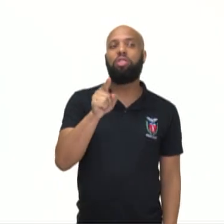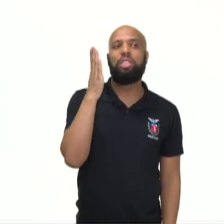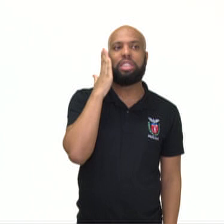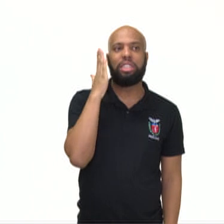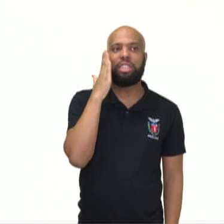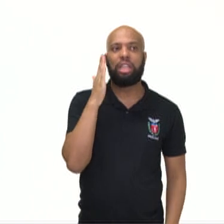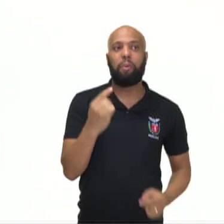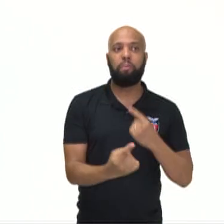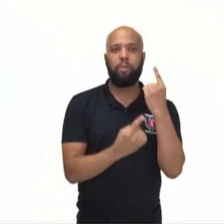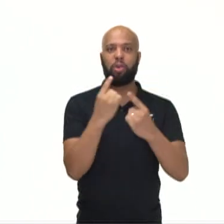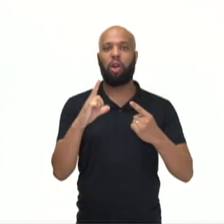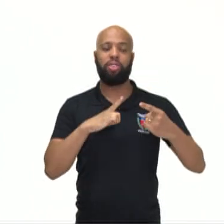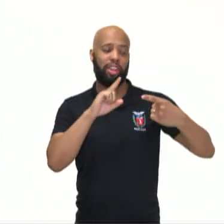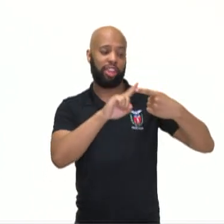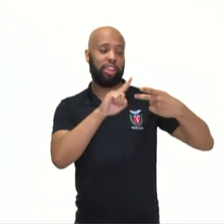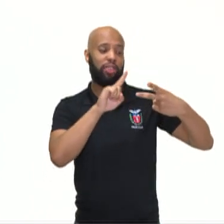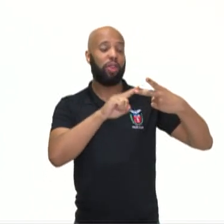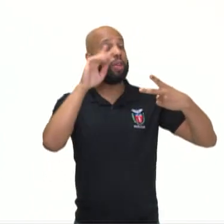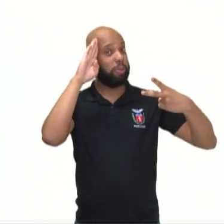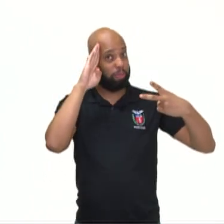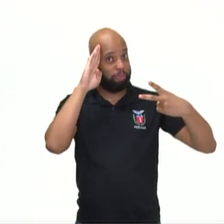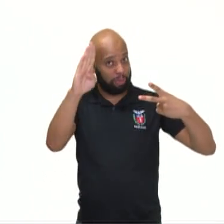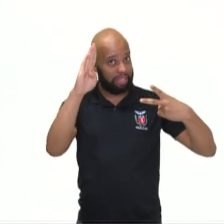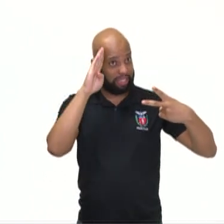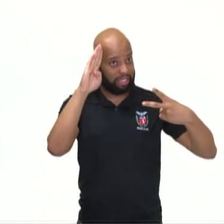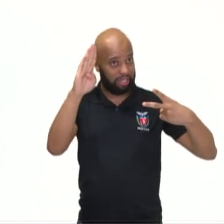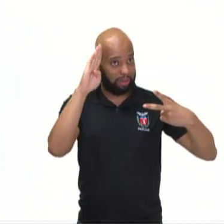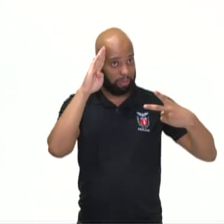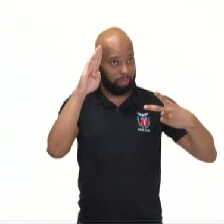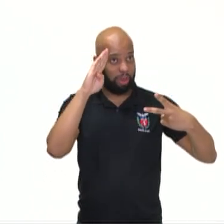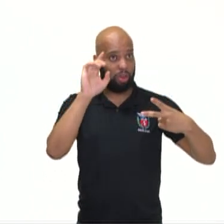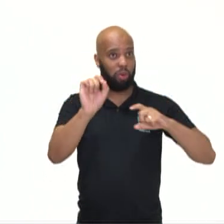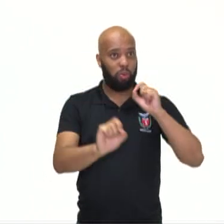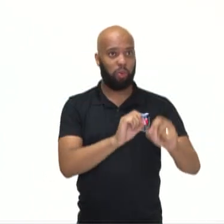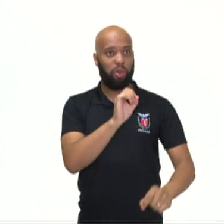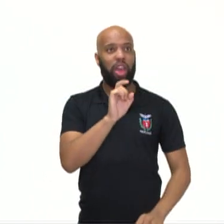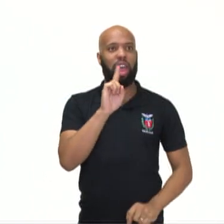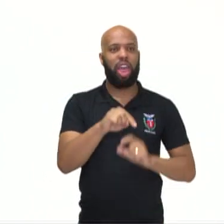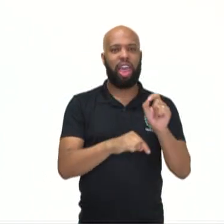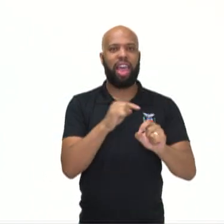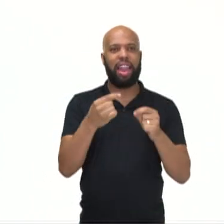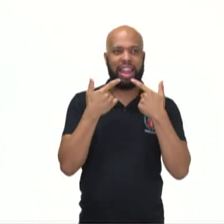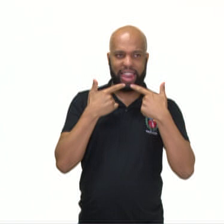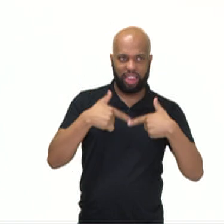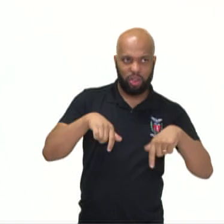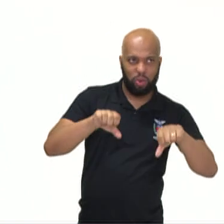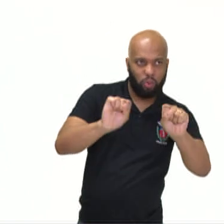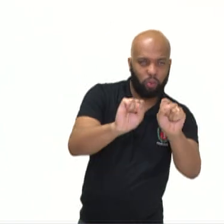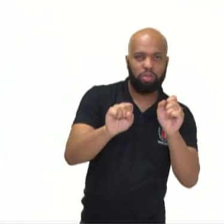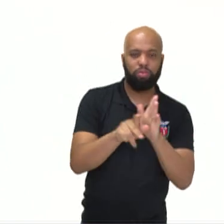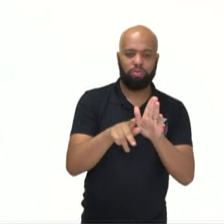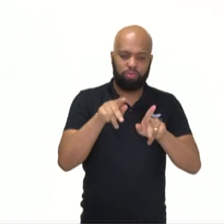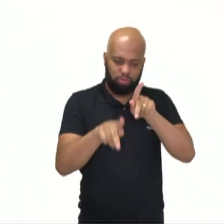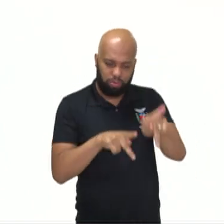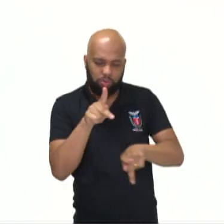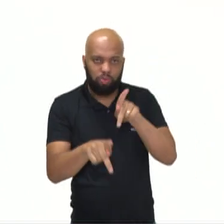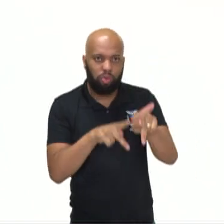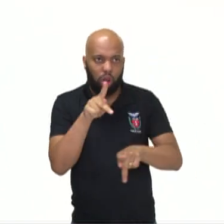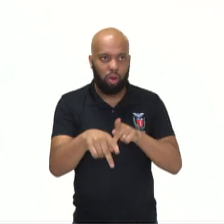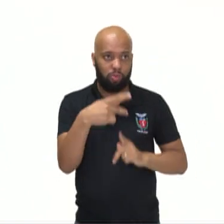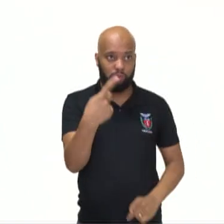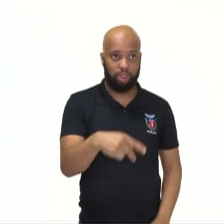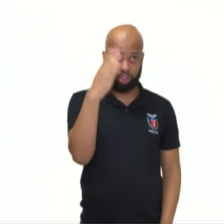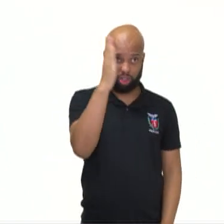sabe quais os dois principais troncos linguísticos dos povos originários do Brasil quando da época